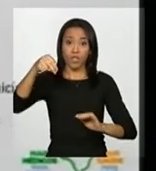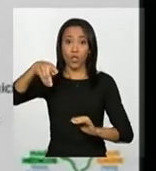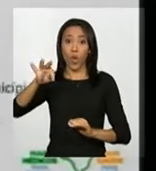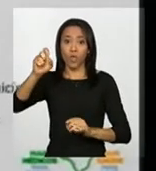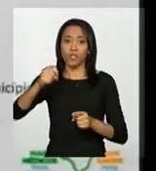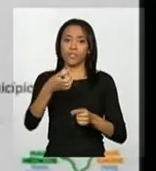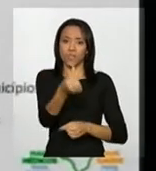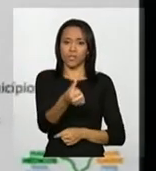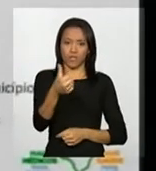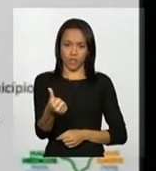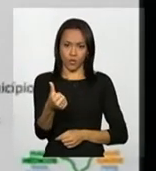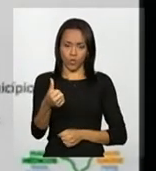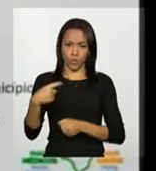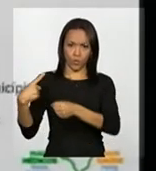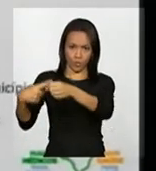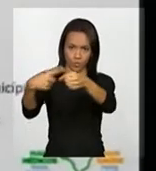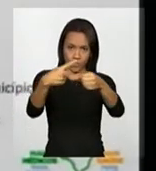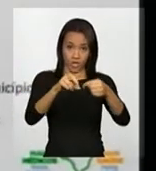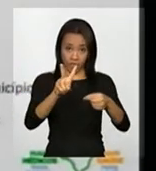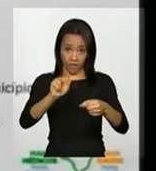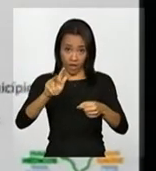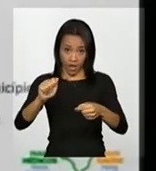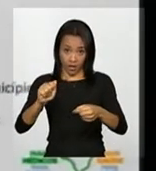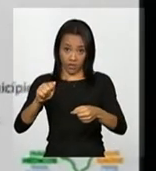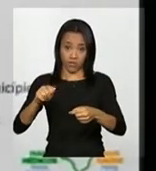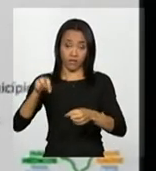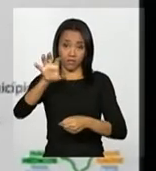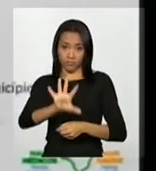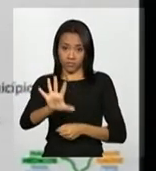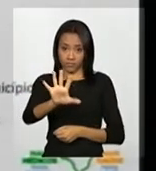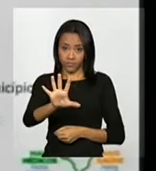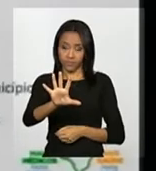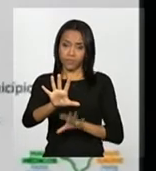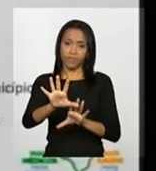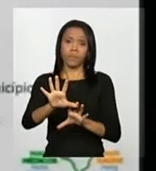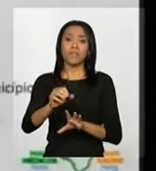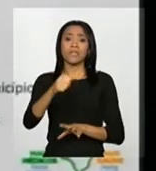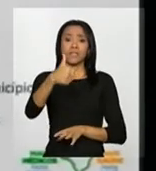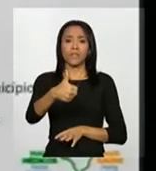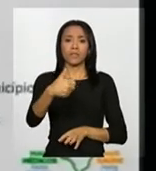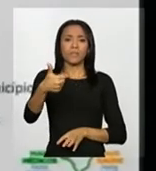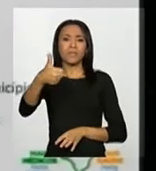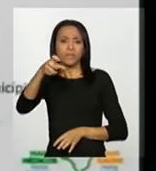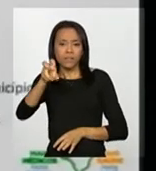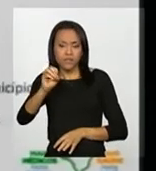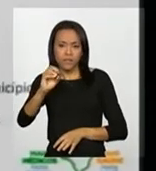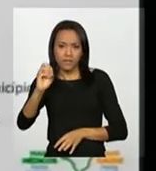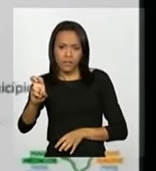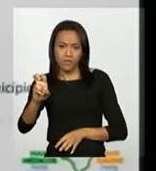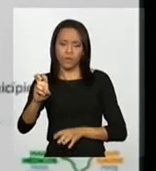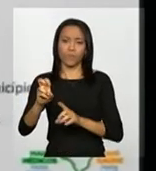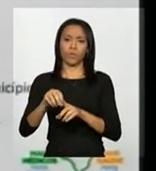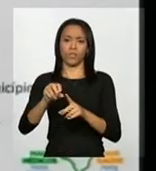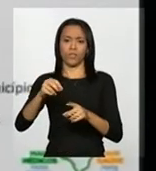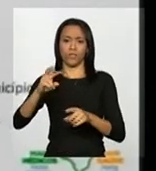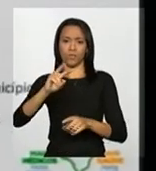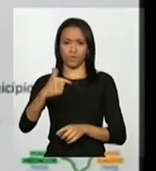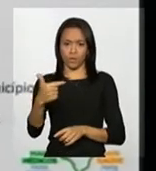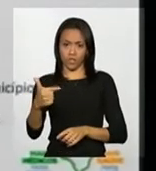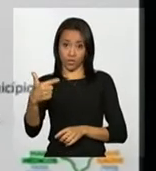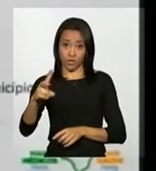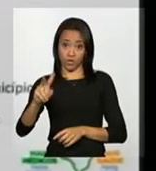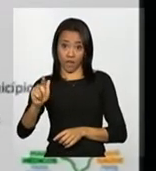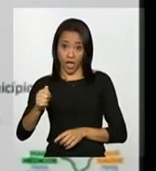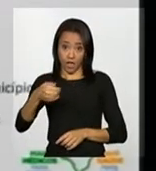61 municípios e 98 vagas na região centrooeste 105 municípios e 202 vagas na